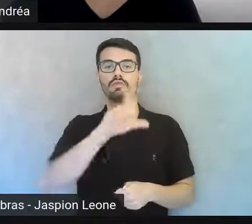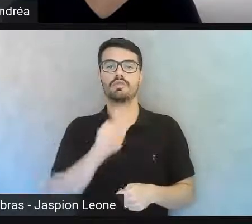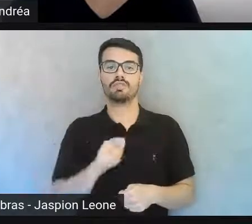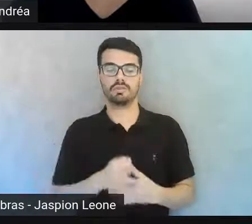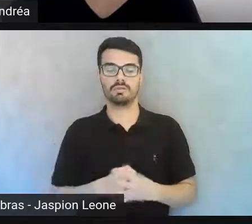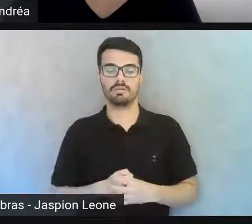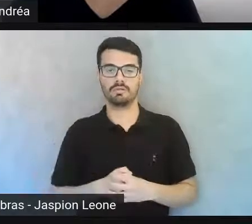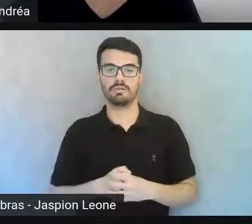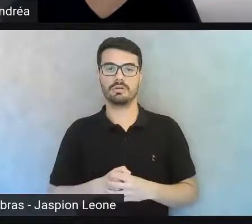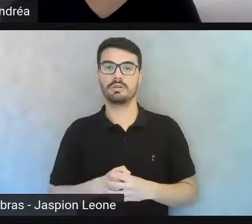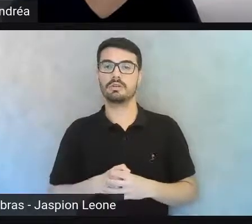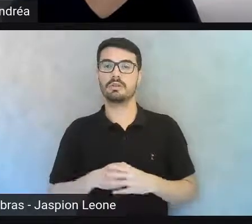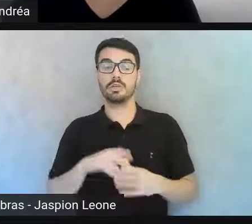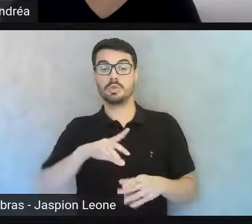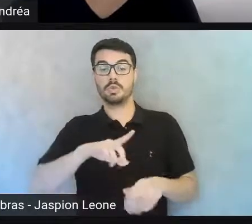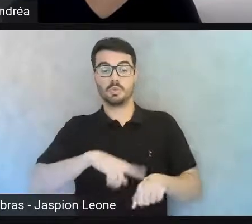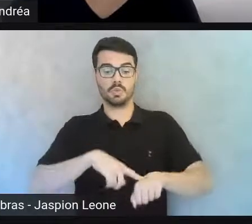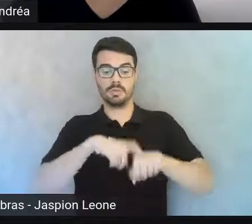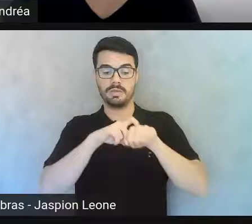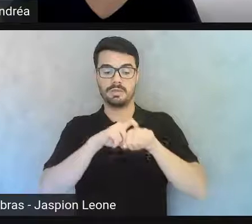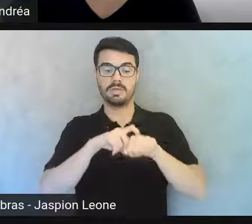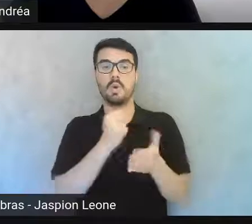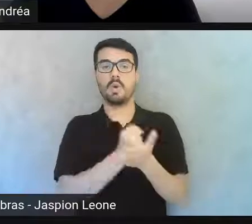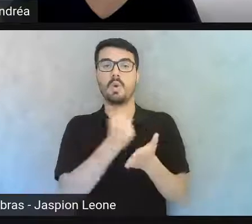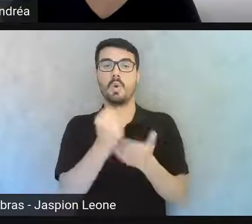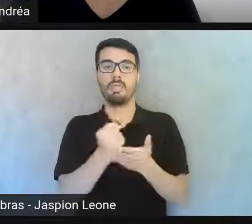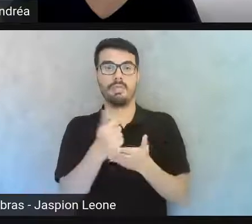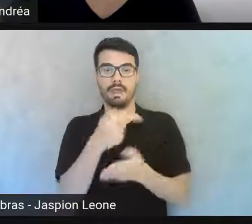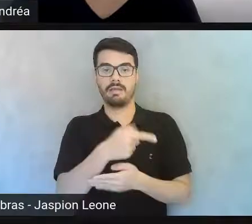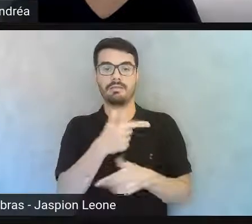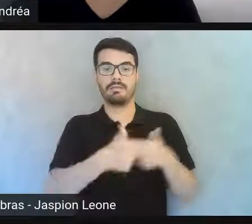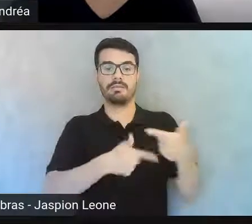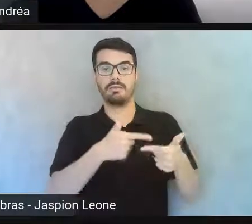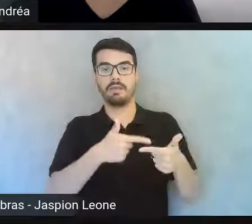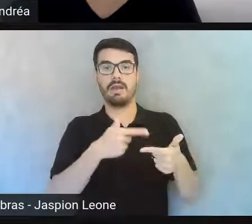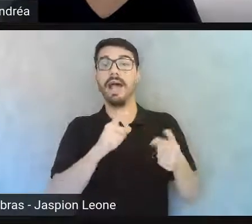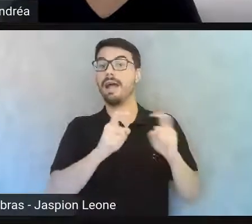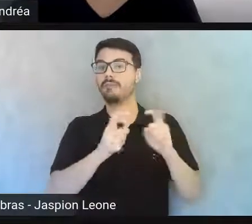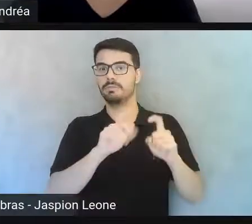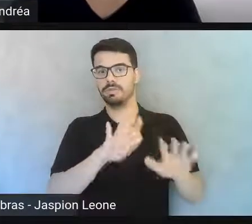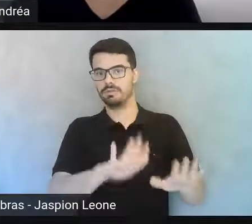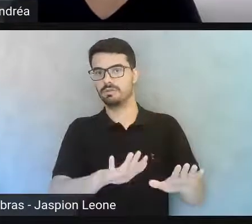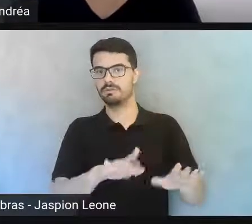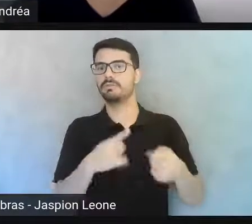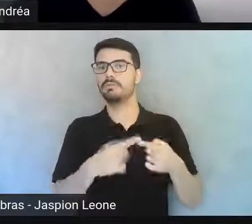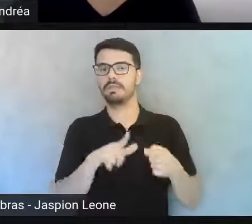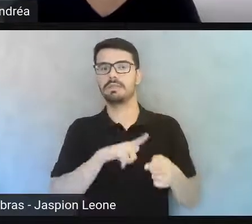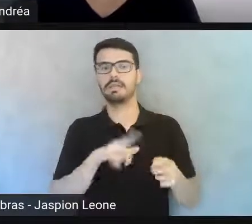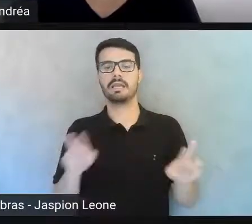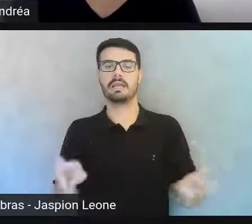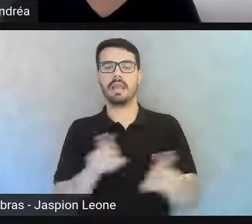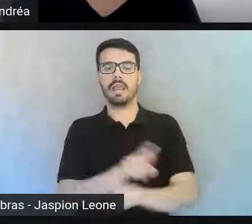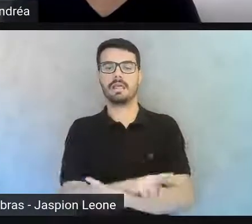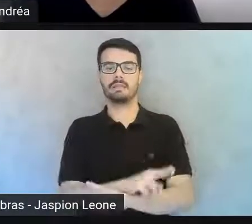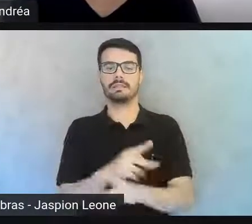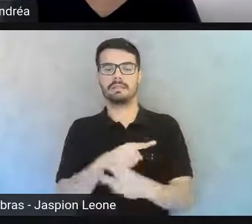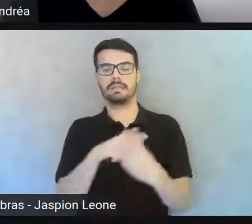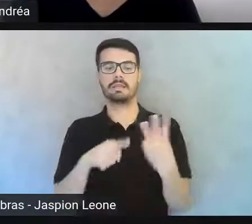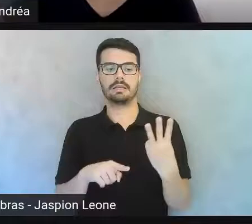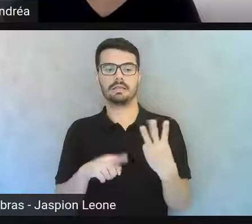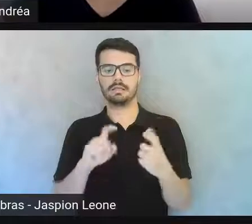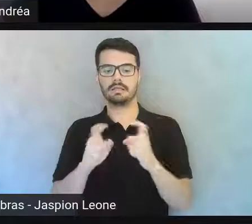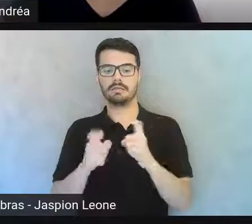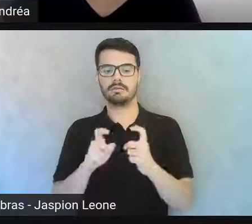Então, a suspensão do contrato administrativo, porque existe uma relação tríplice, né?